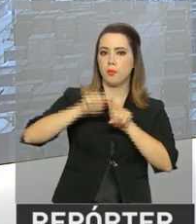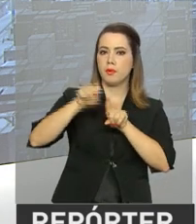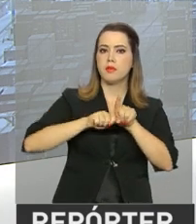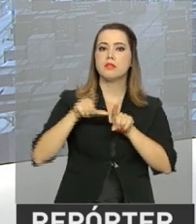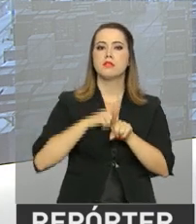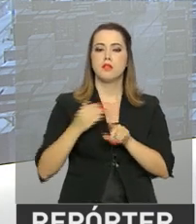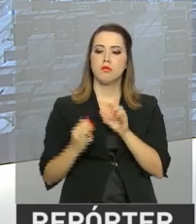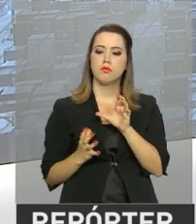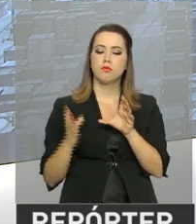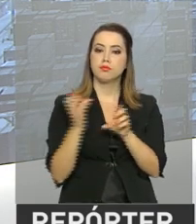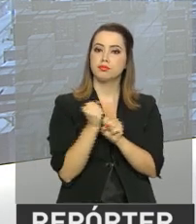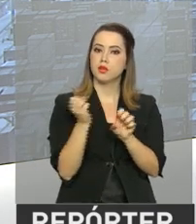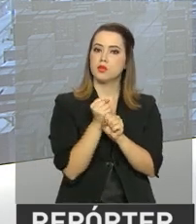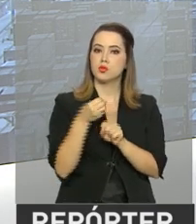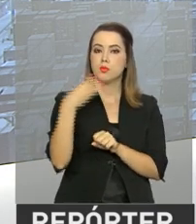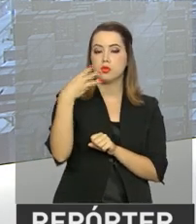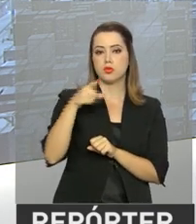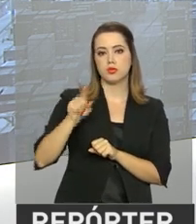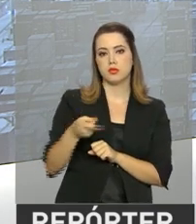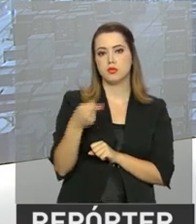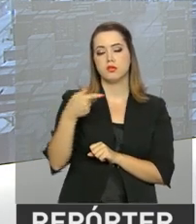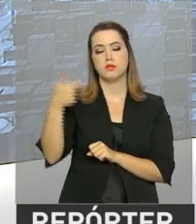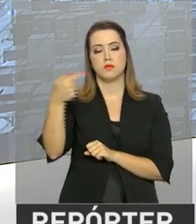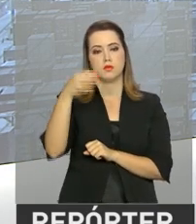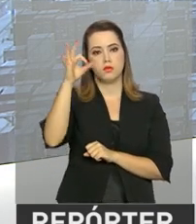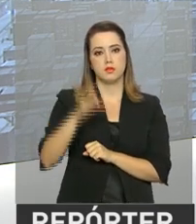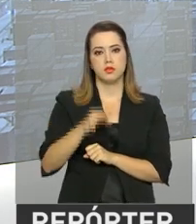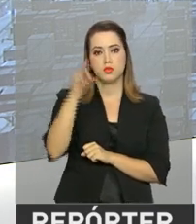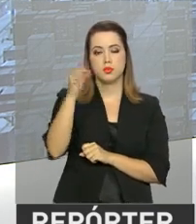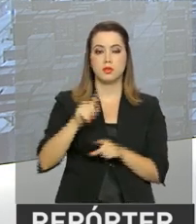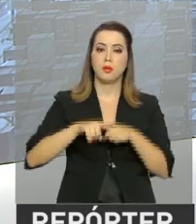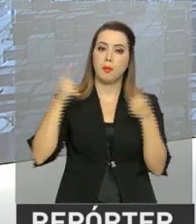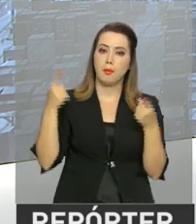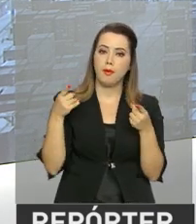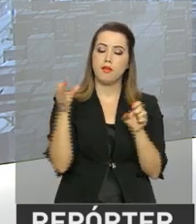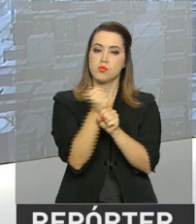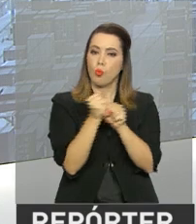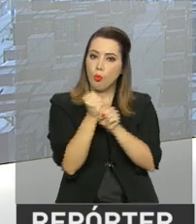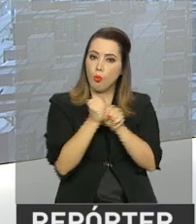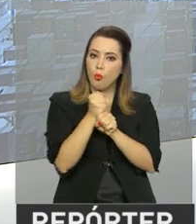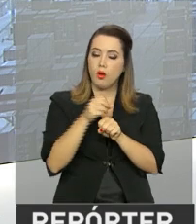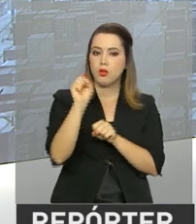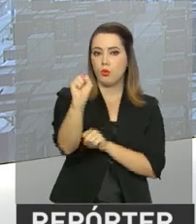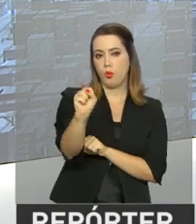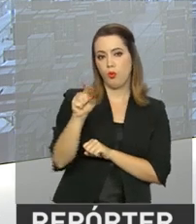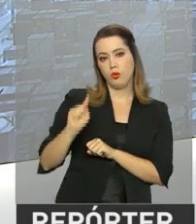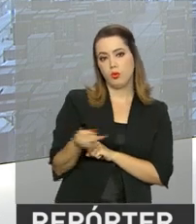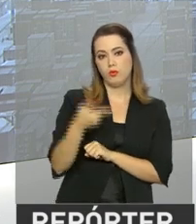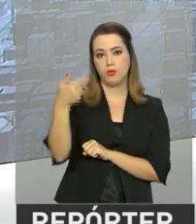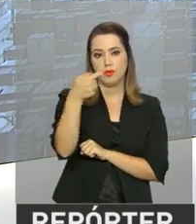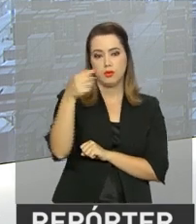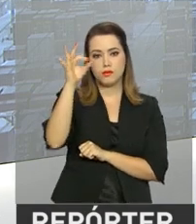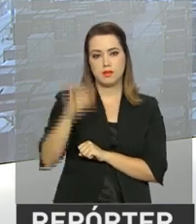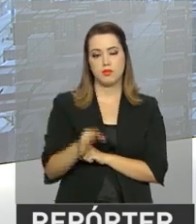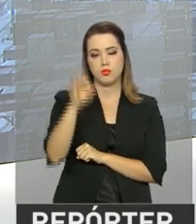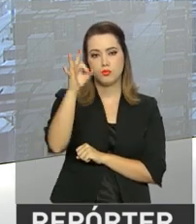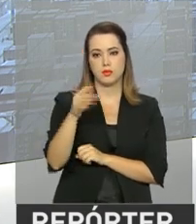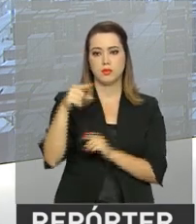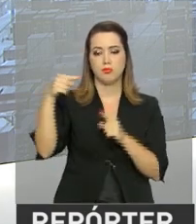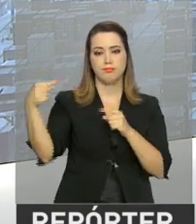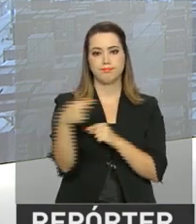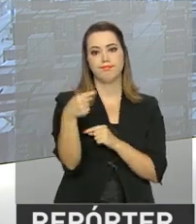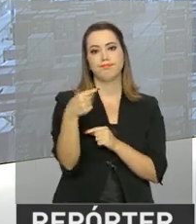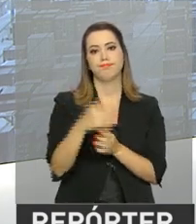assim, a produção industrial ainda apresenta uma queda de 8,7% em